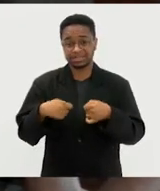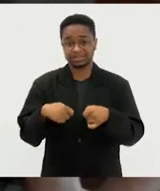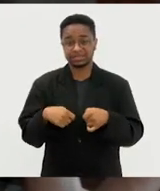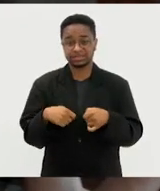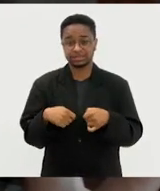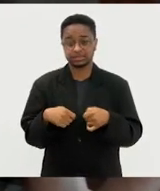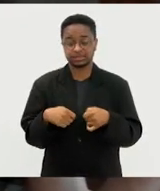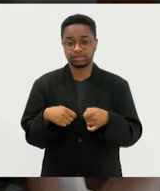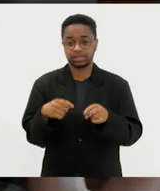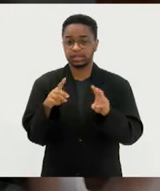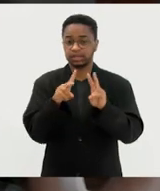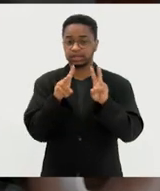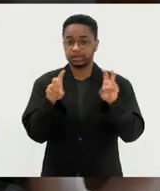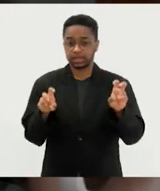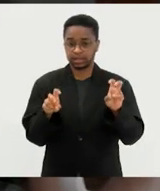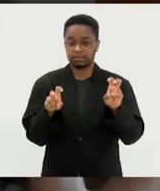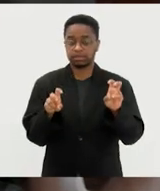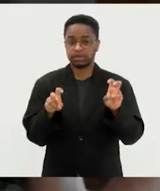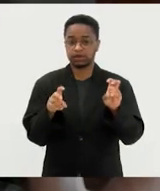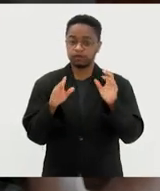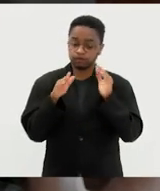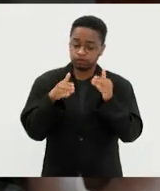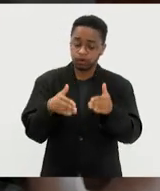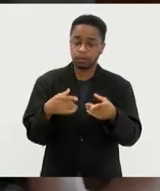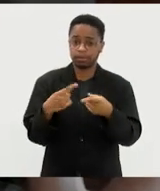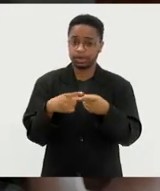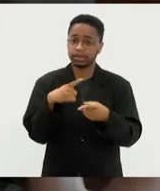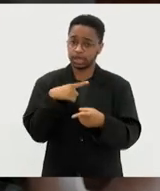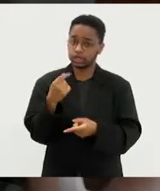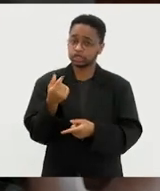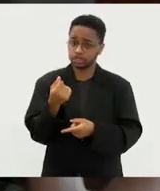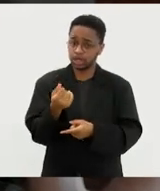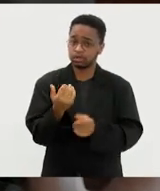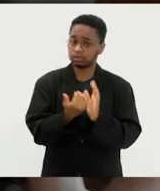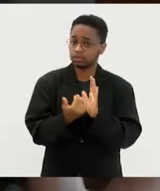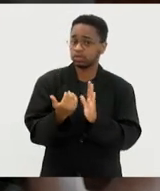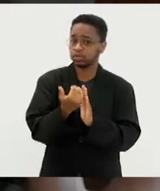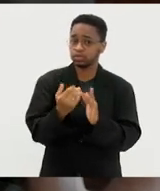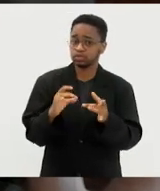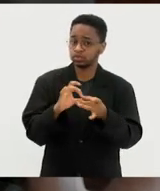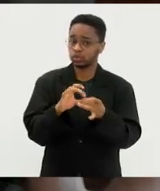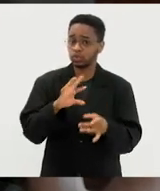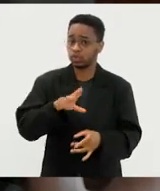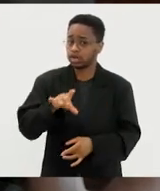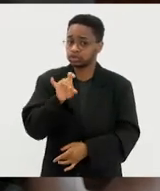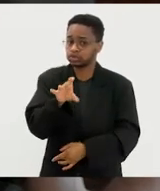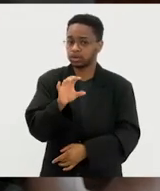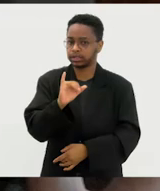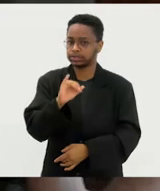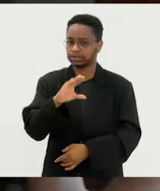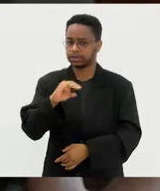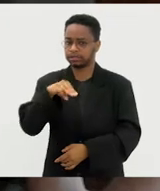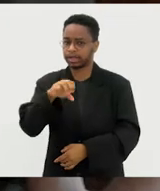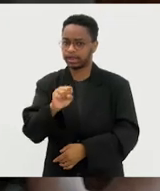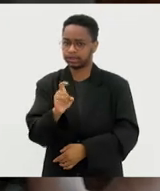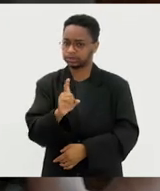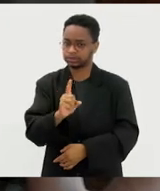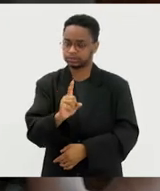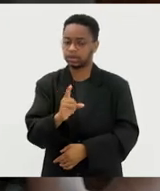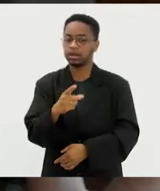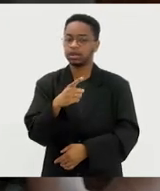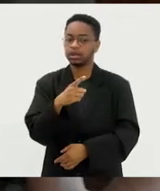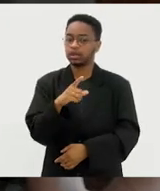centrar essa questão do white paper, porque tem muito dinheiro em jogo. Não é só ICMS, não. E volto a dizer, não tem